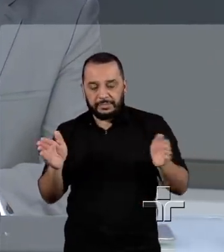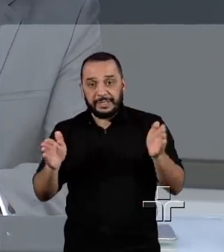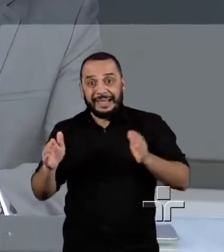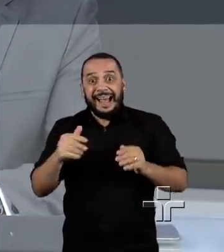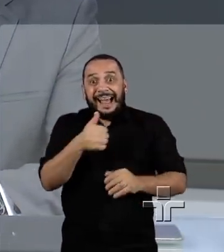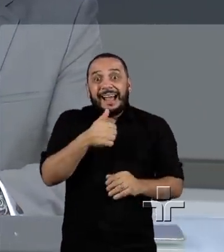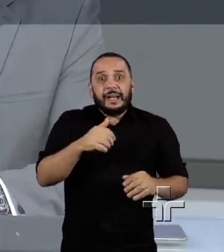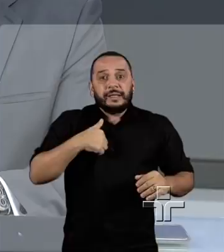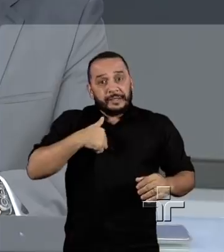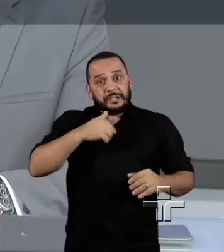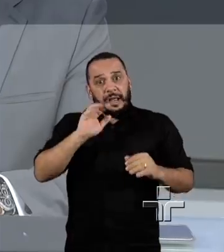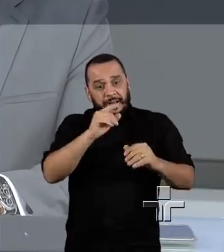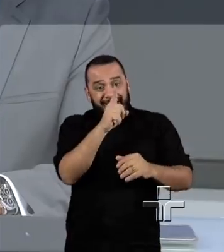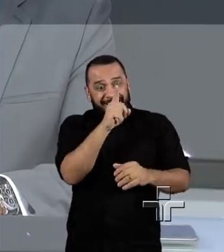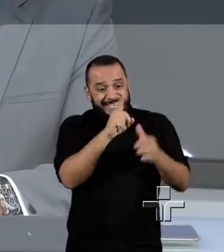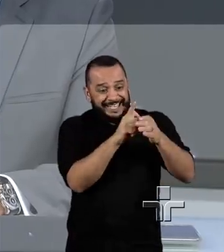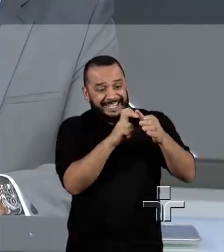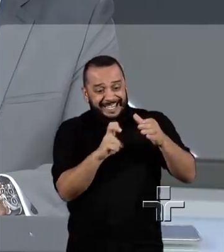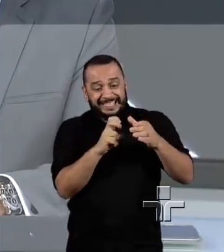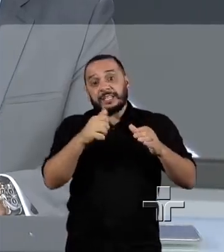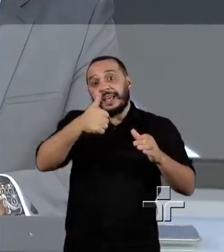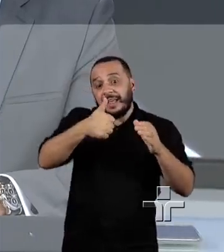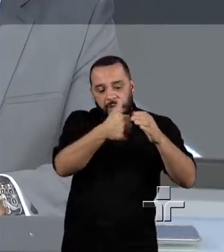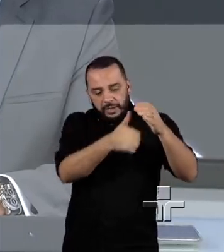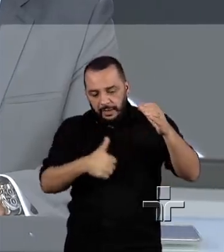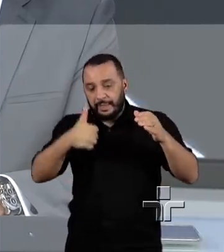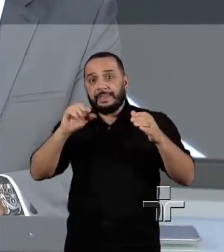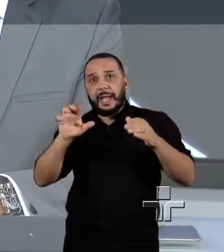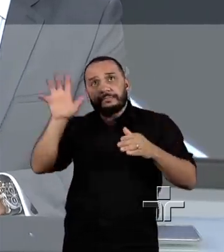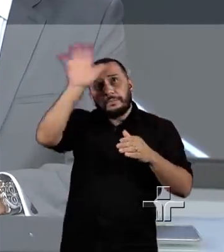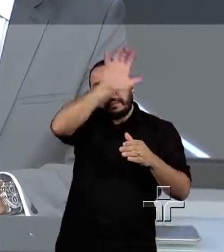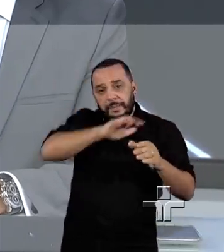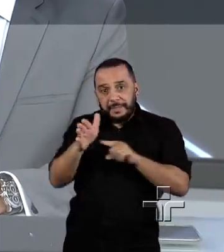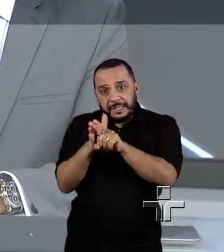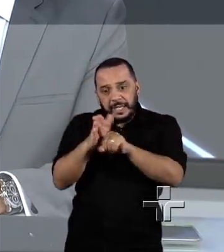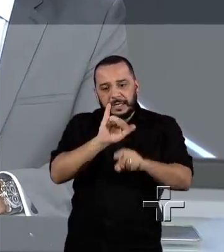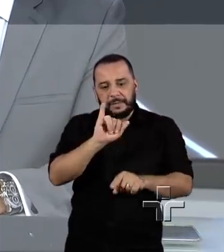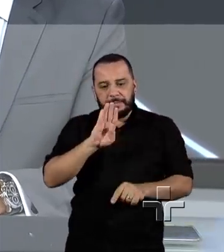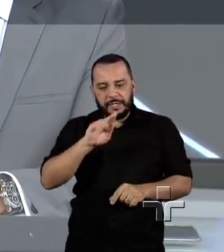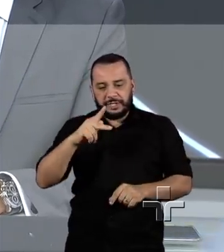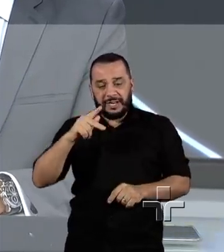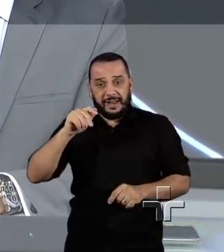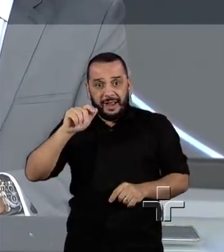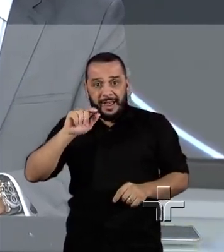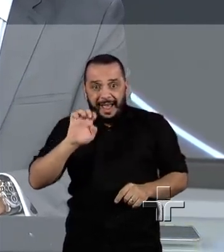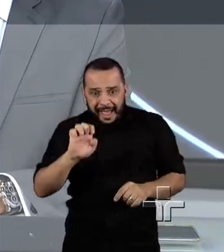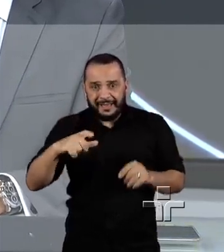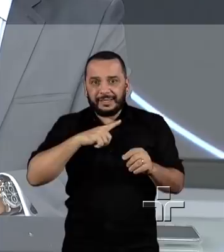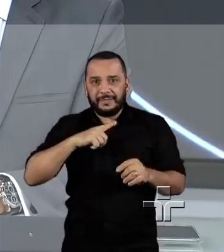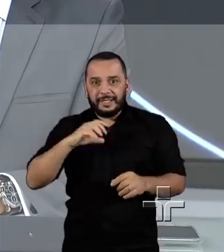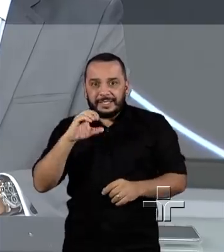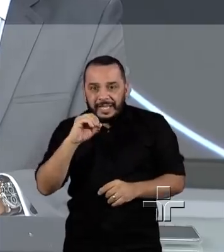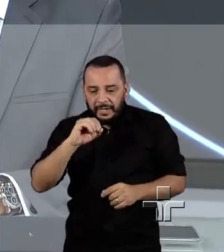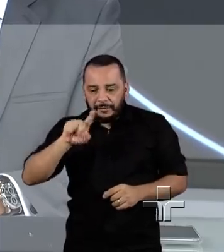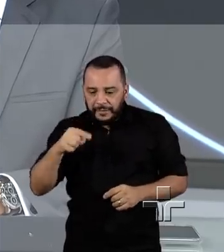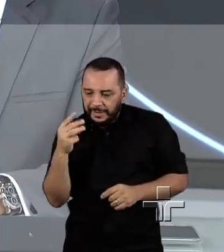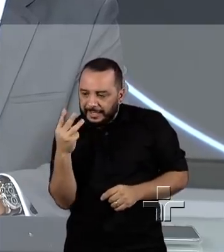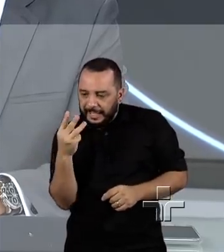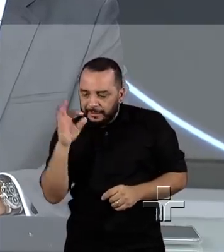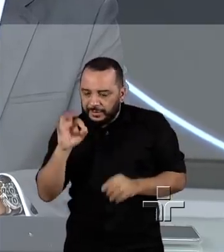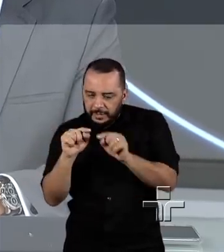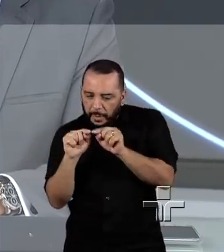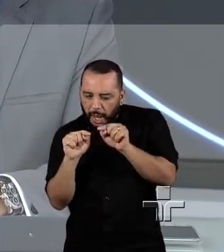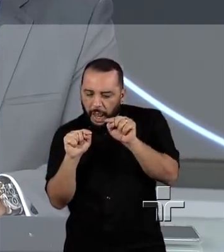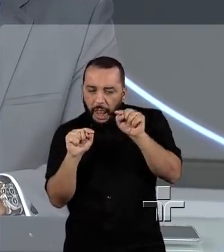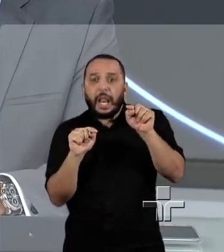pelo IBGE. O avanço da indústria foi de 0,3% na comparação com o mês anterior. A produção de automóveis fez com que São